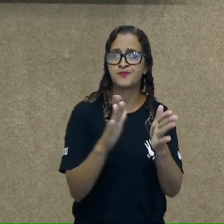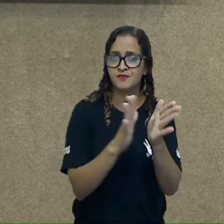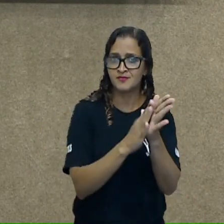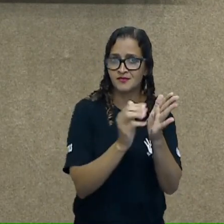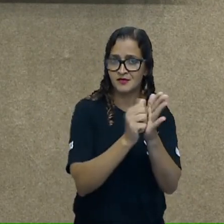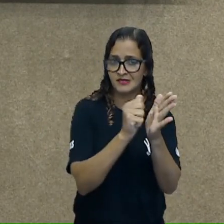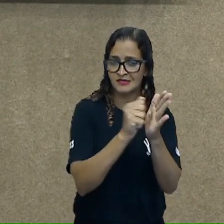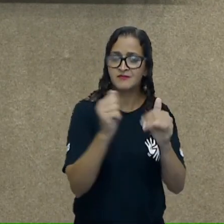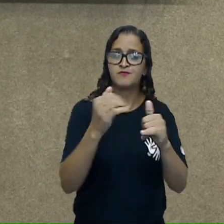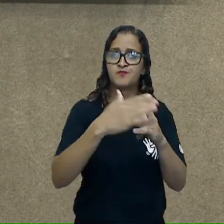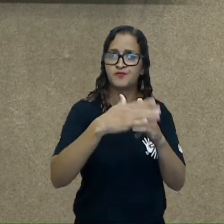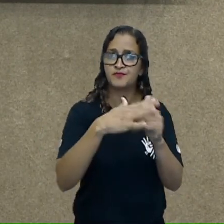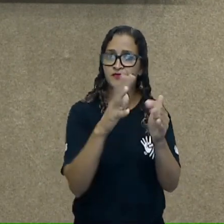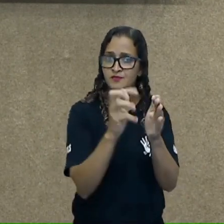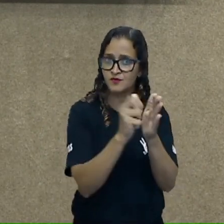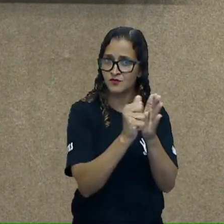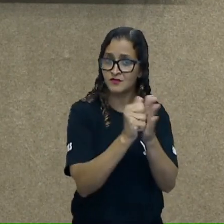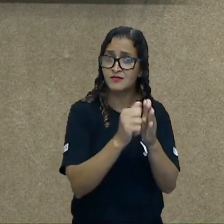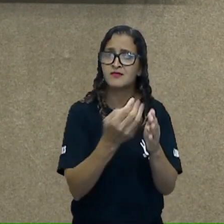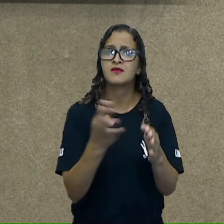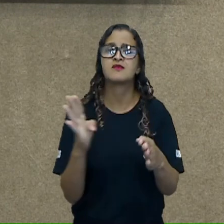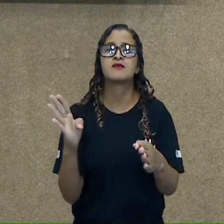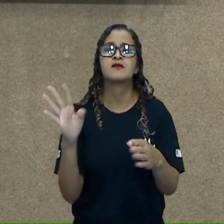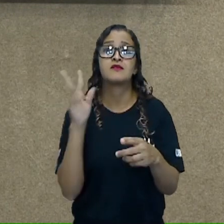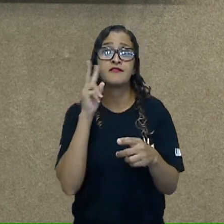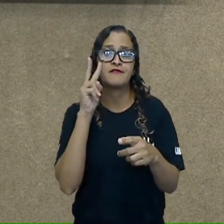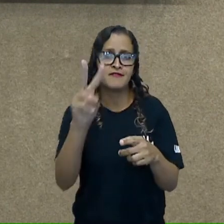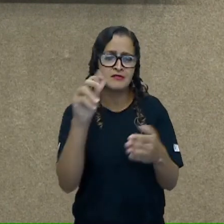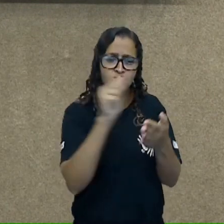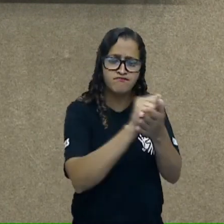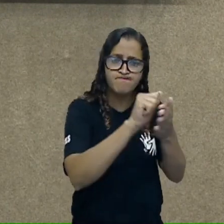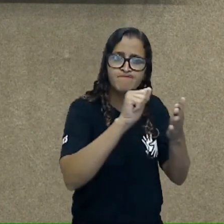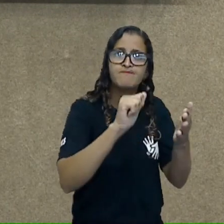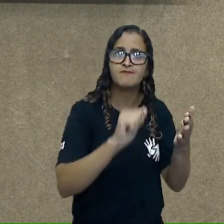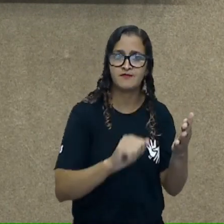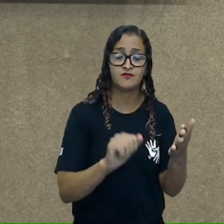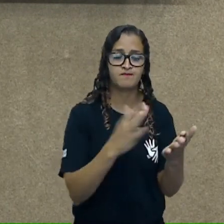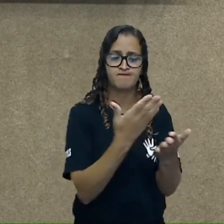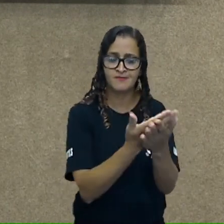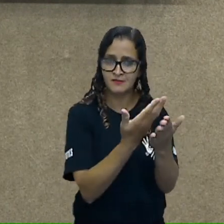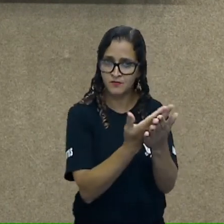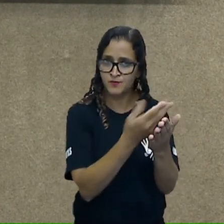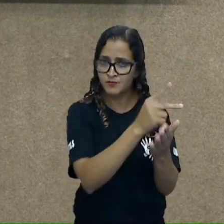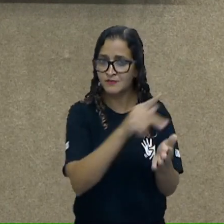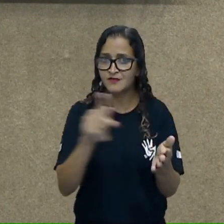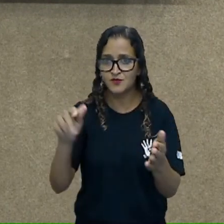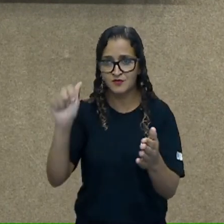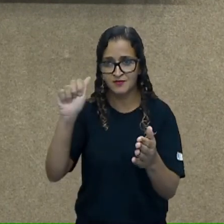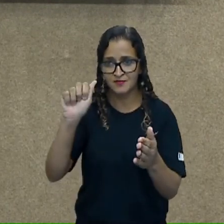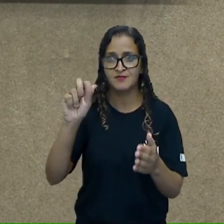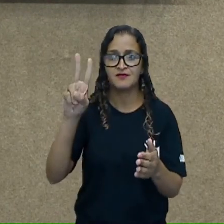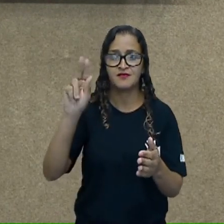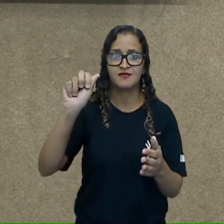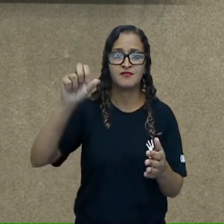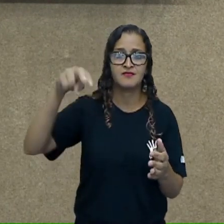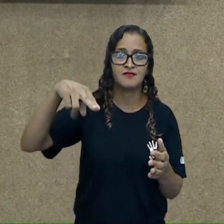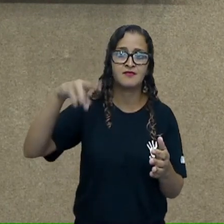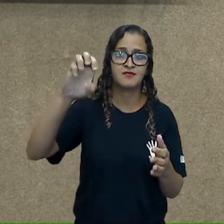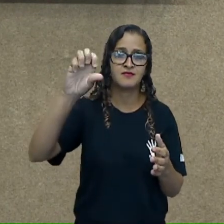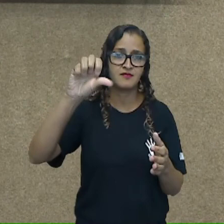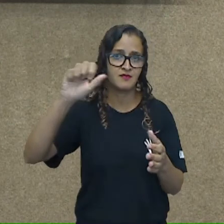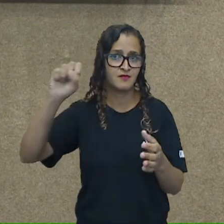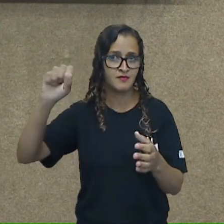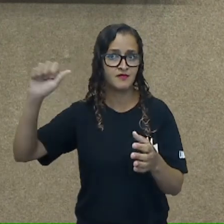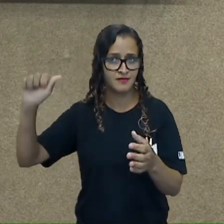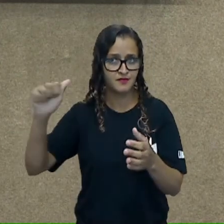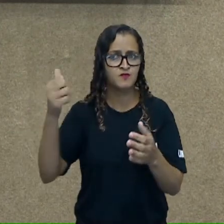GV e assistir a aula da professora Vanessa quantas vezes for necessário. E dos outros professores também. Todas as